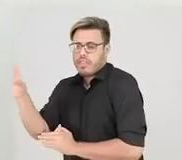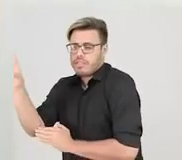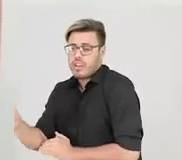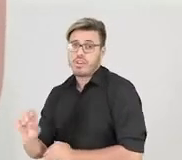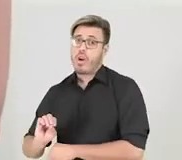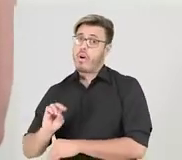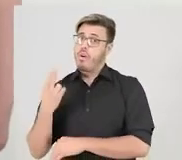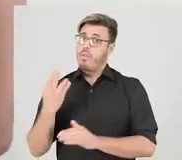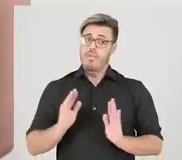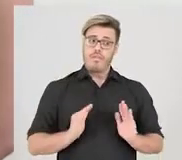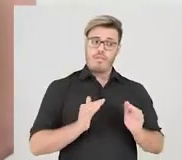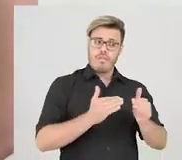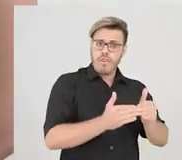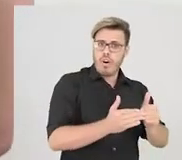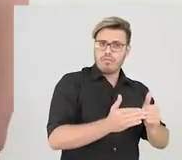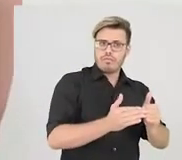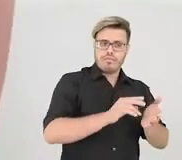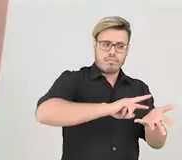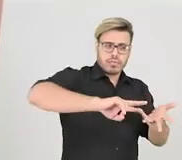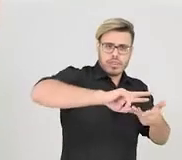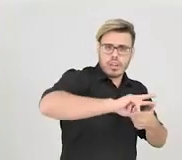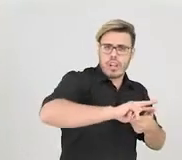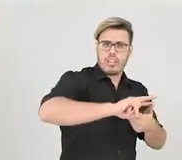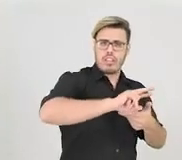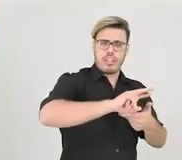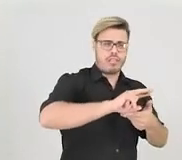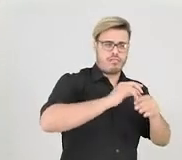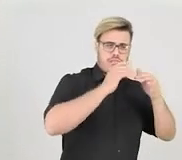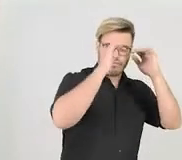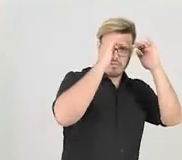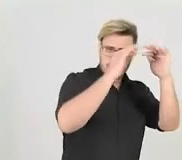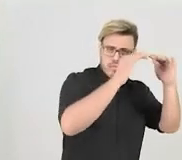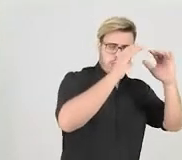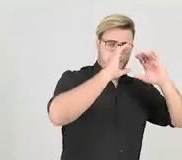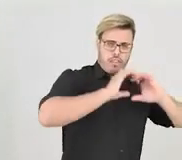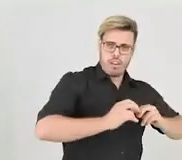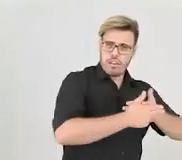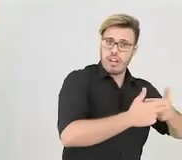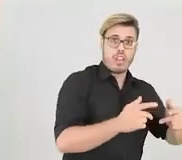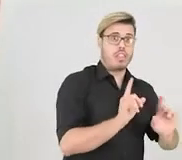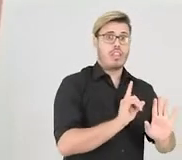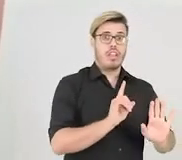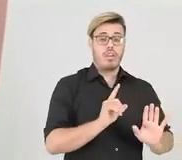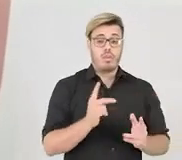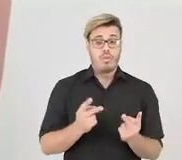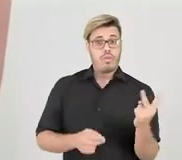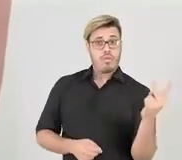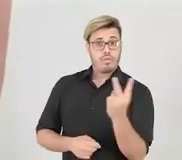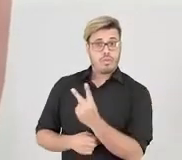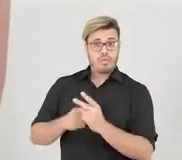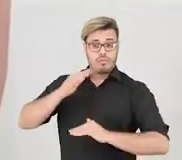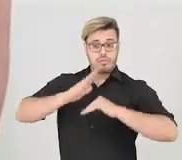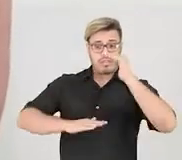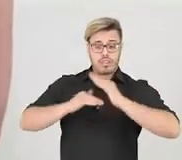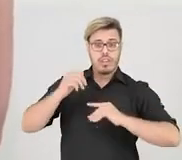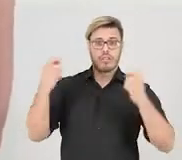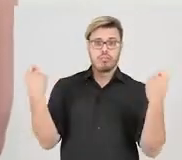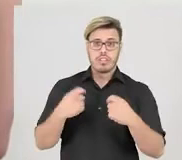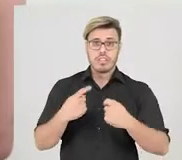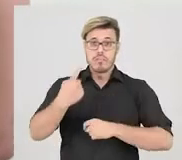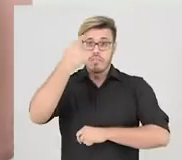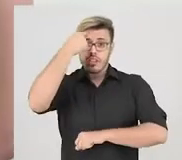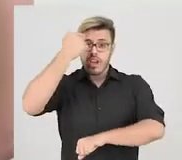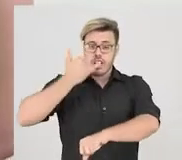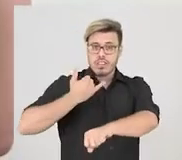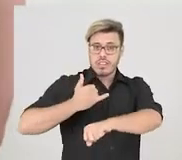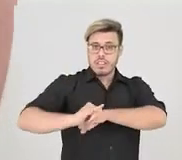Na verdade, esses dois professores, esses dois profissionais, eles devem se empenhar para que todas essas estratégias